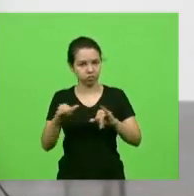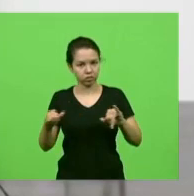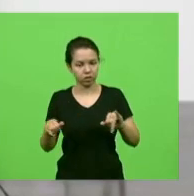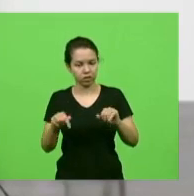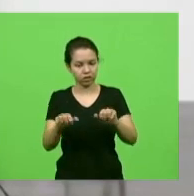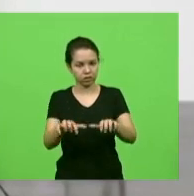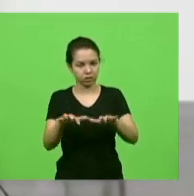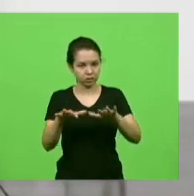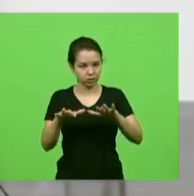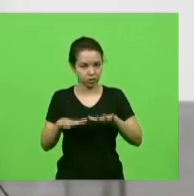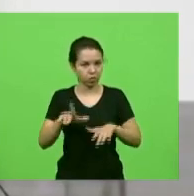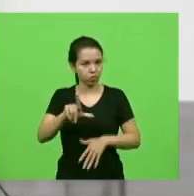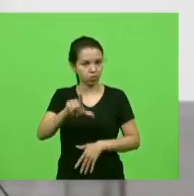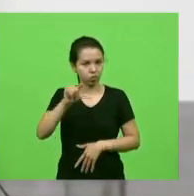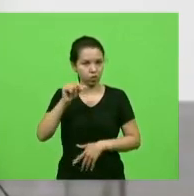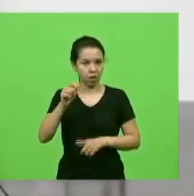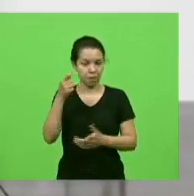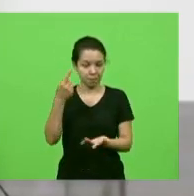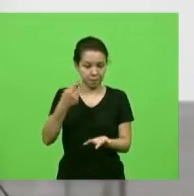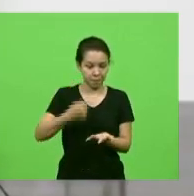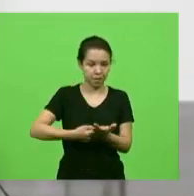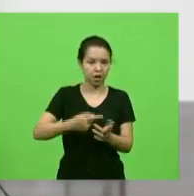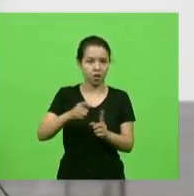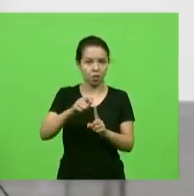com 1 mês de antecedência.